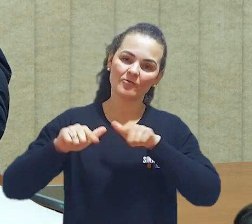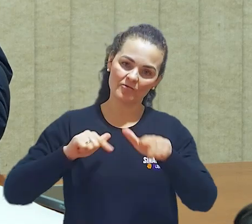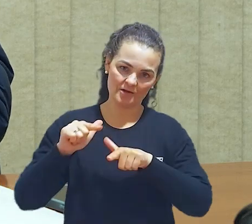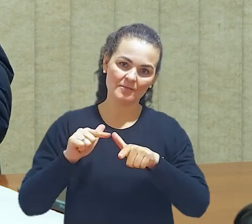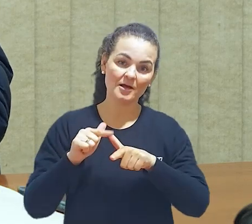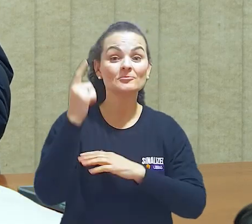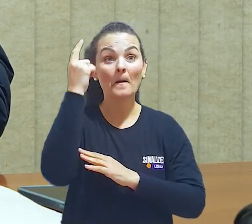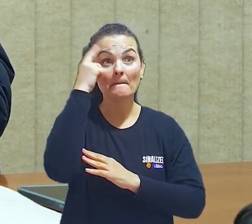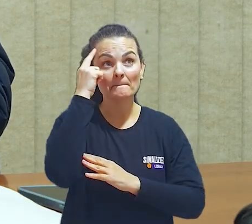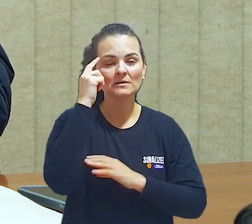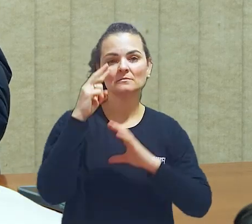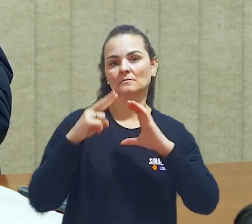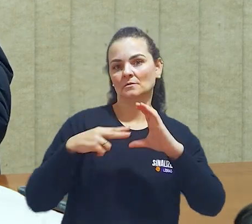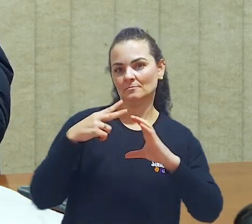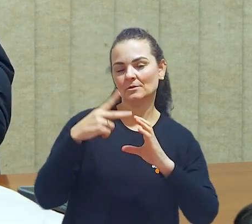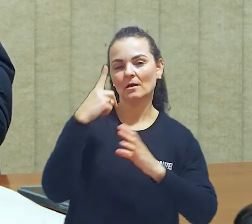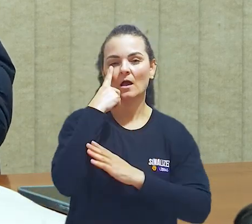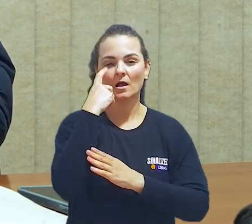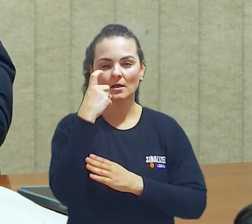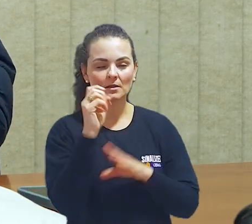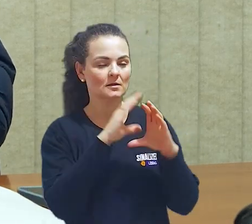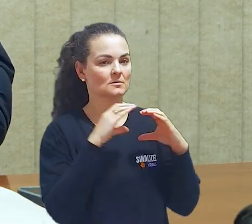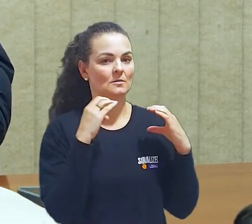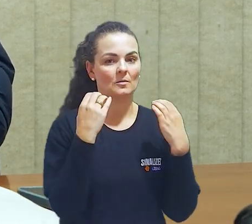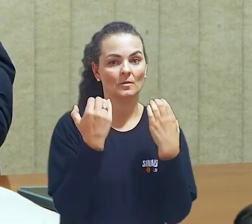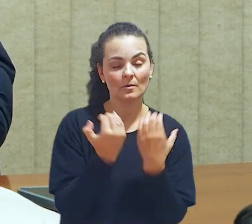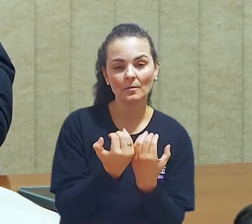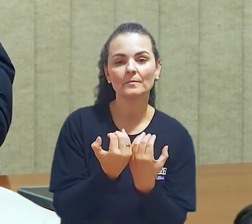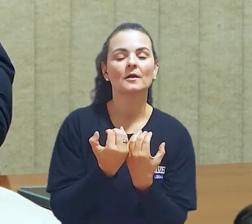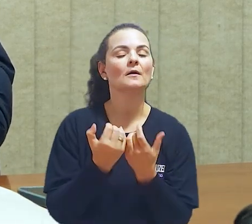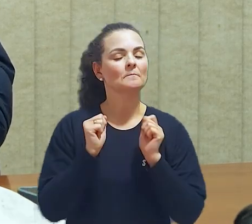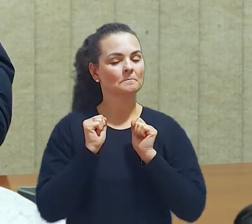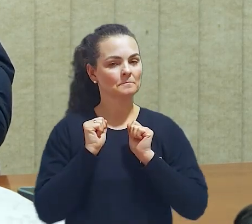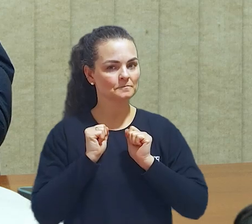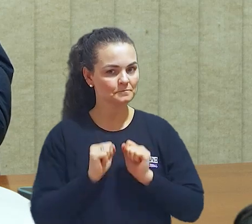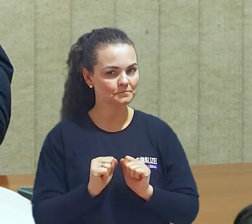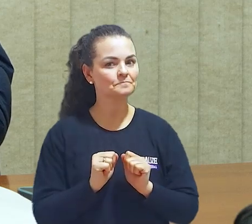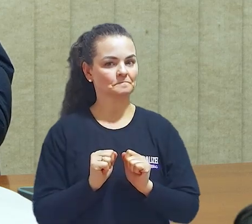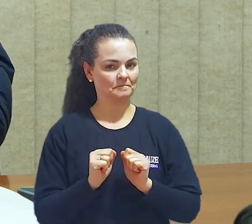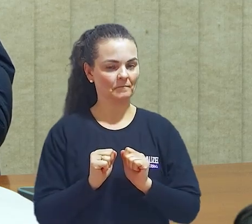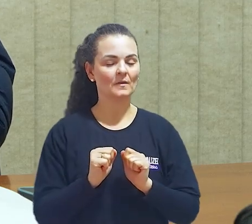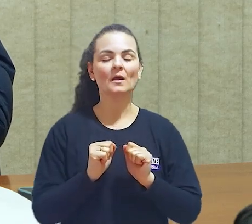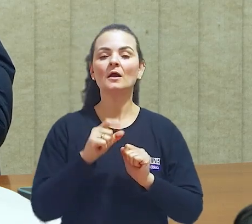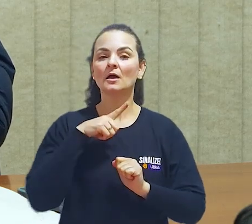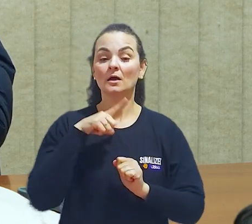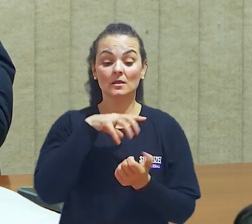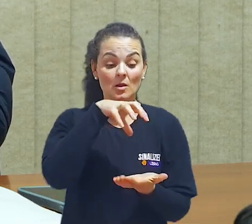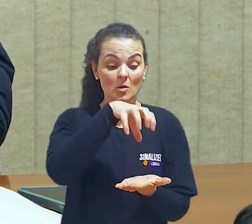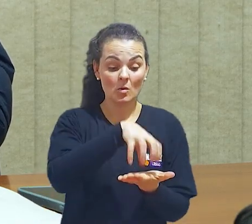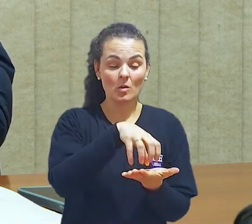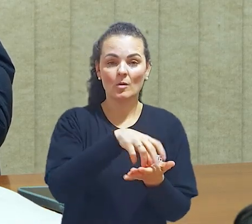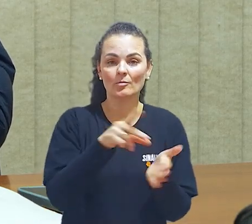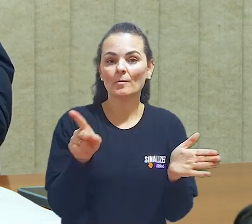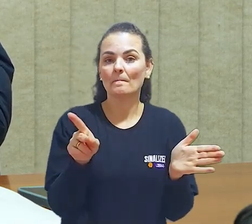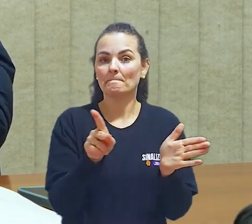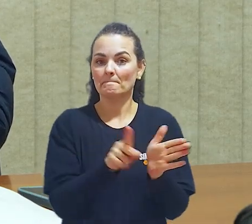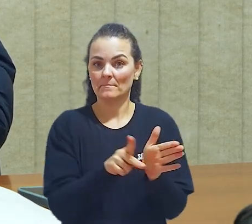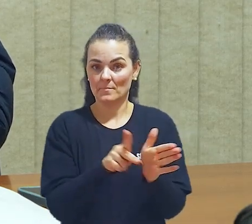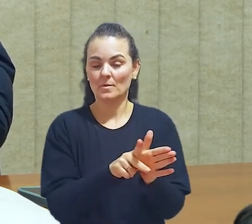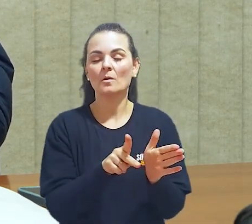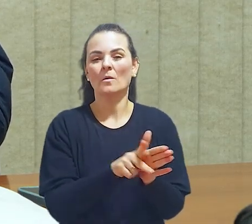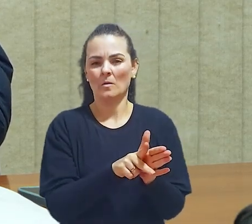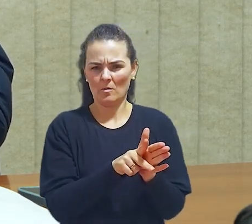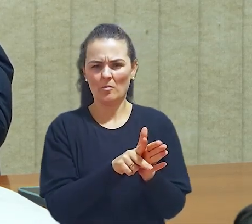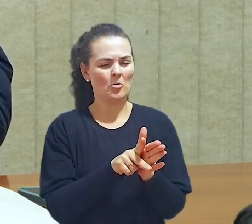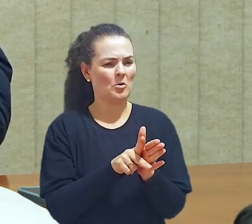de Vereadores que atenda os interesses da comunidade, que possa inclusive servir de local de utilização para a